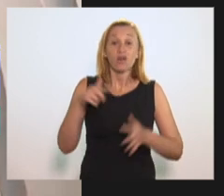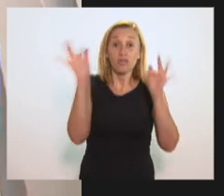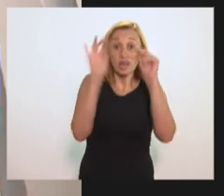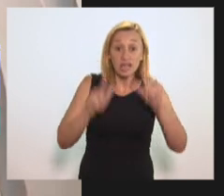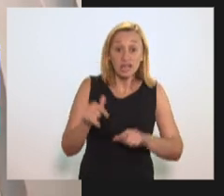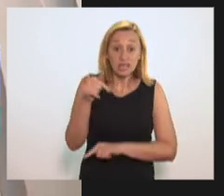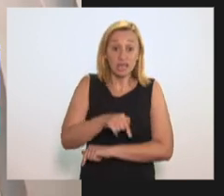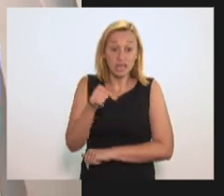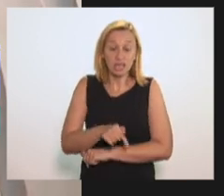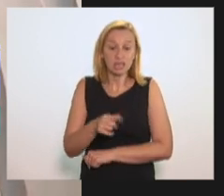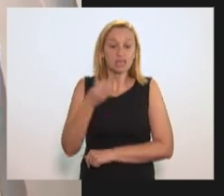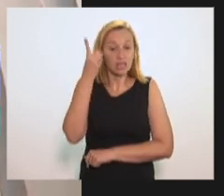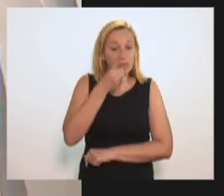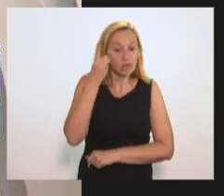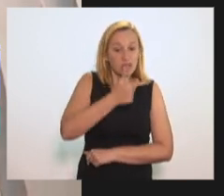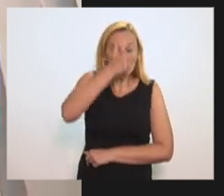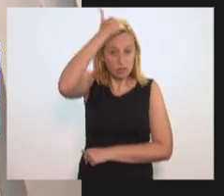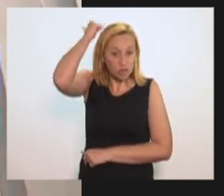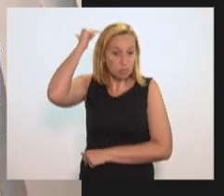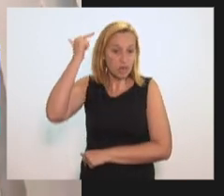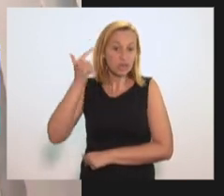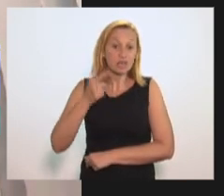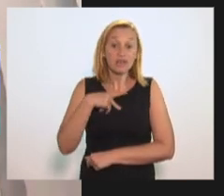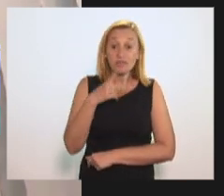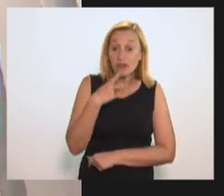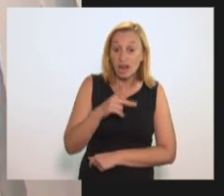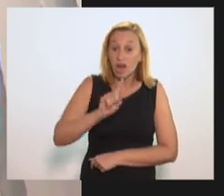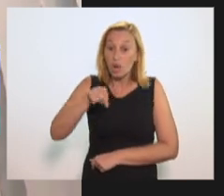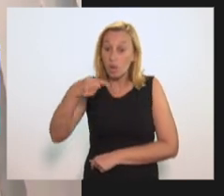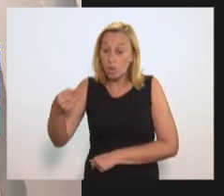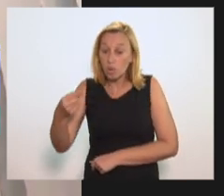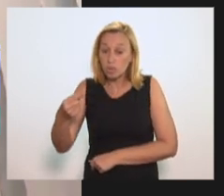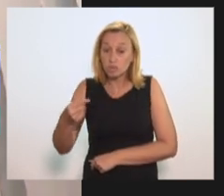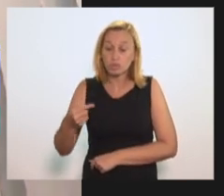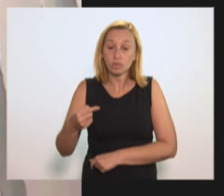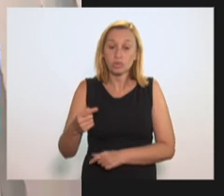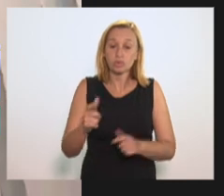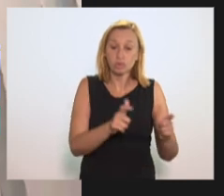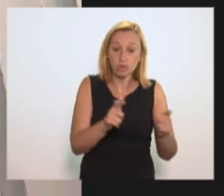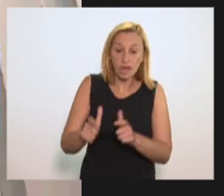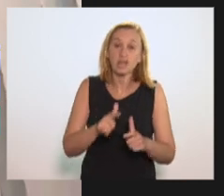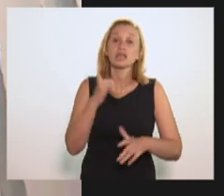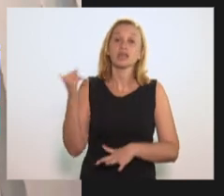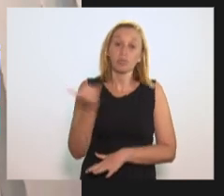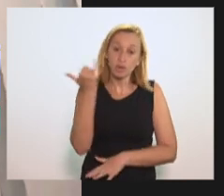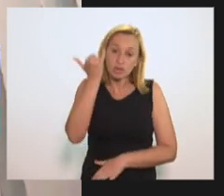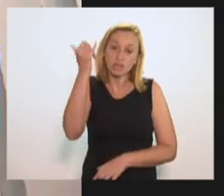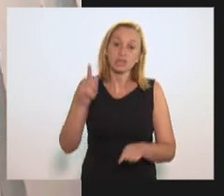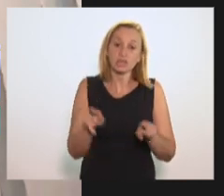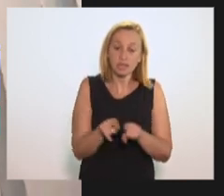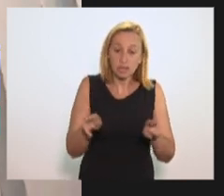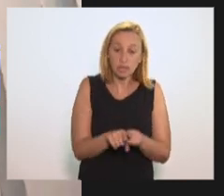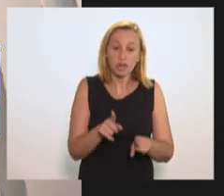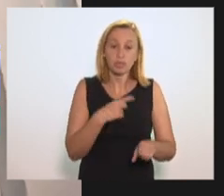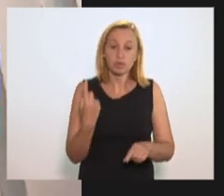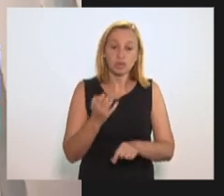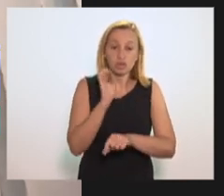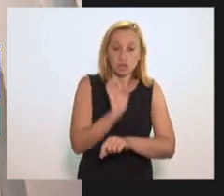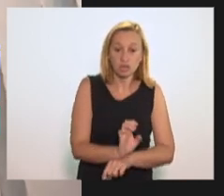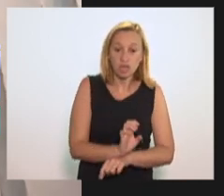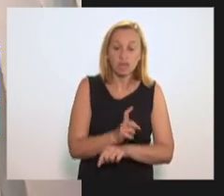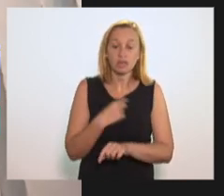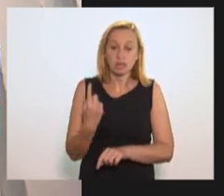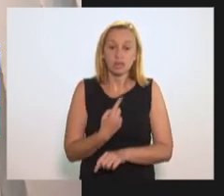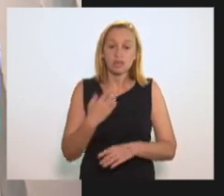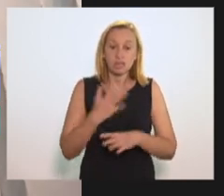aqui do deputado Luiz Paulo ainda citar outros circuitos também muito importantes para o nosso estado para a